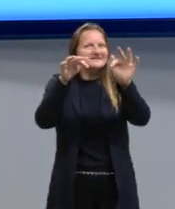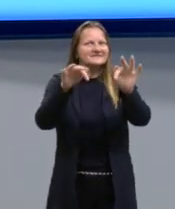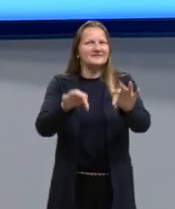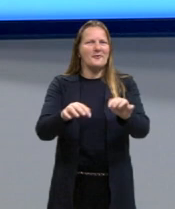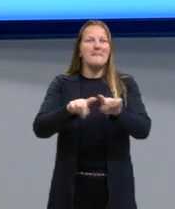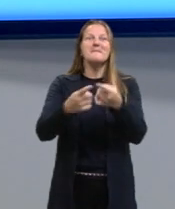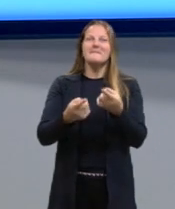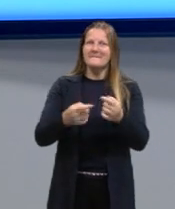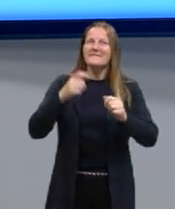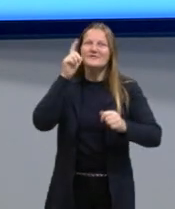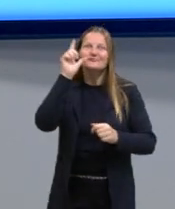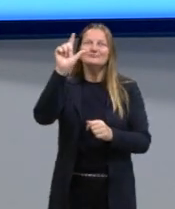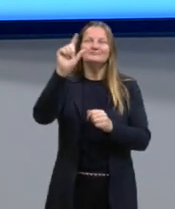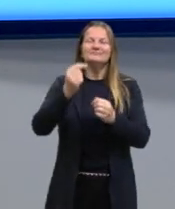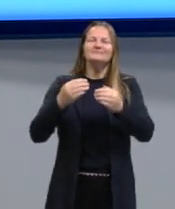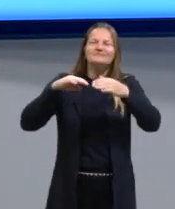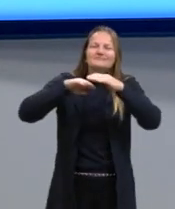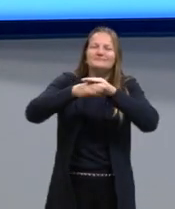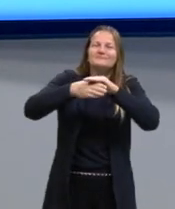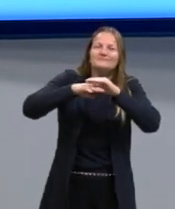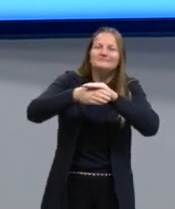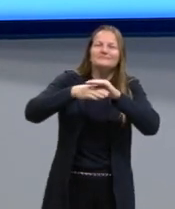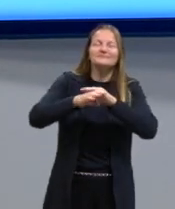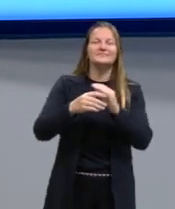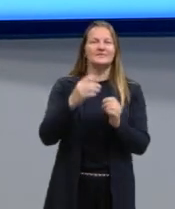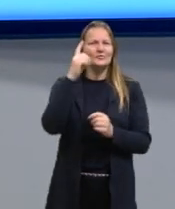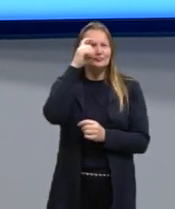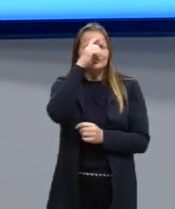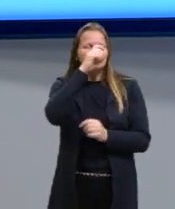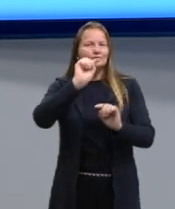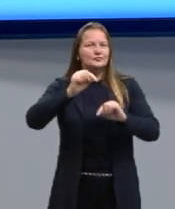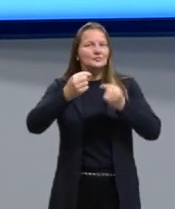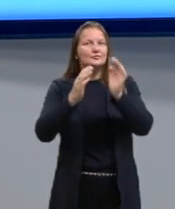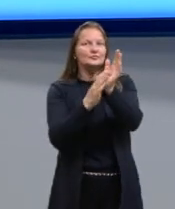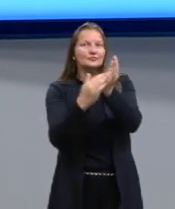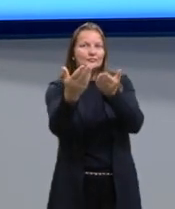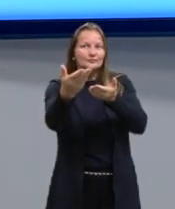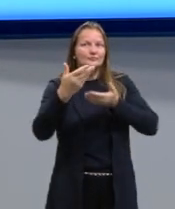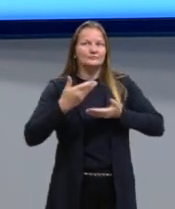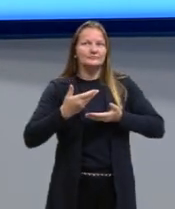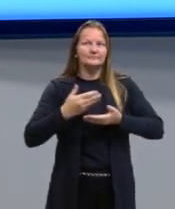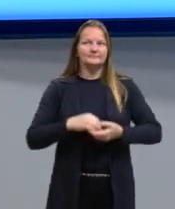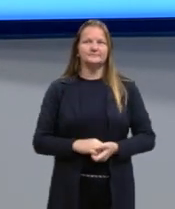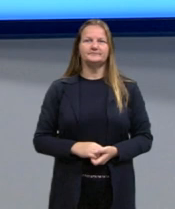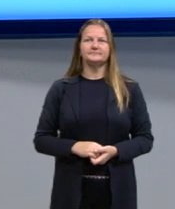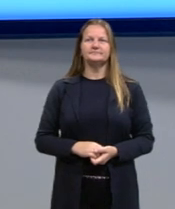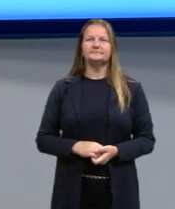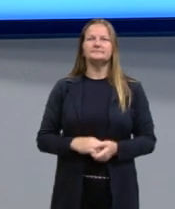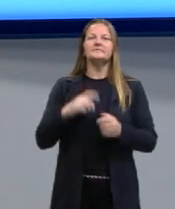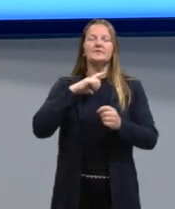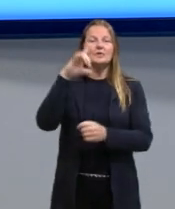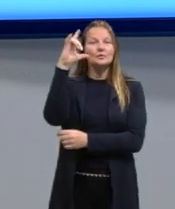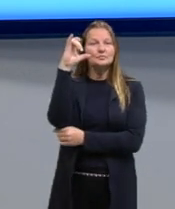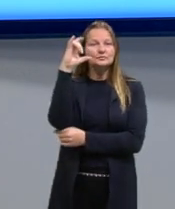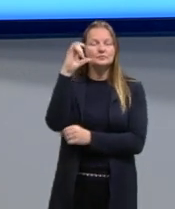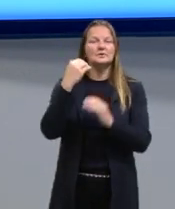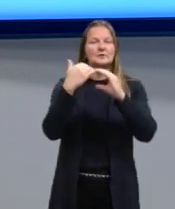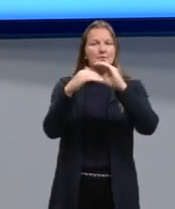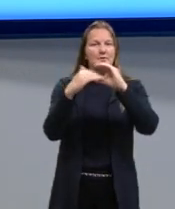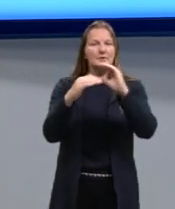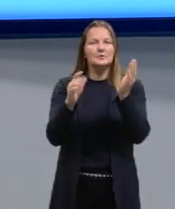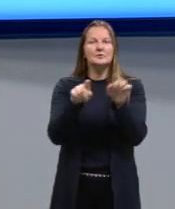a gente consegue encaixar aí as dificuldades ou as sugestões de vocês então tenho Instagram tenho e-mail